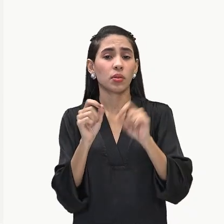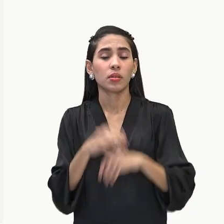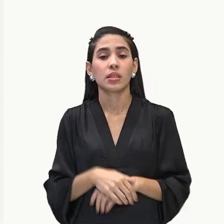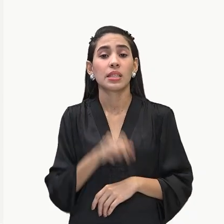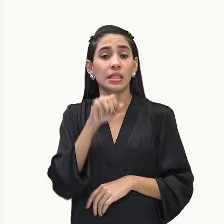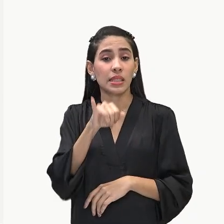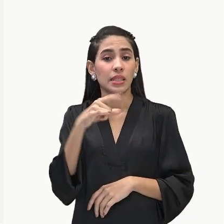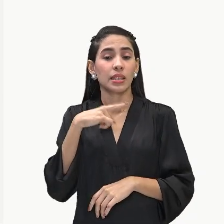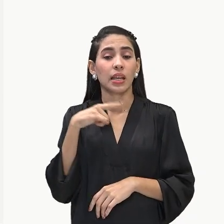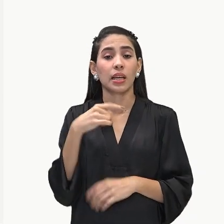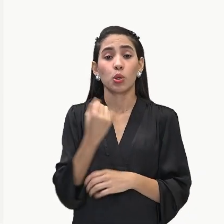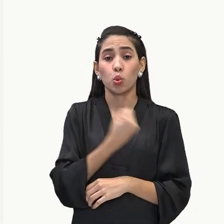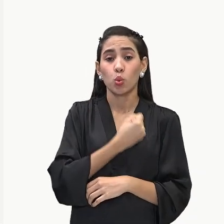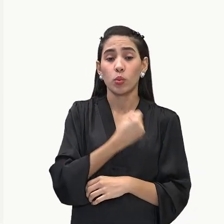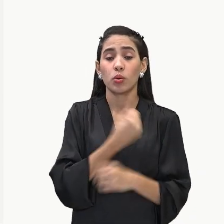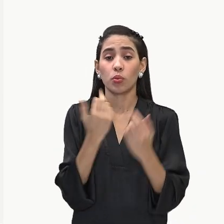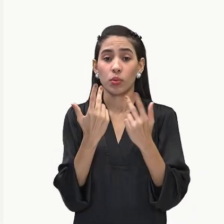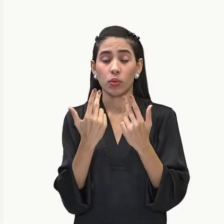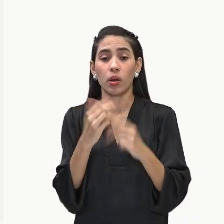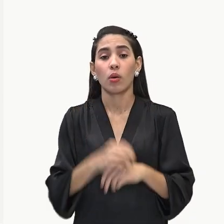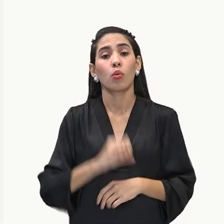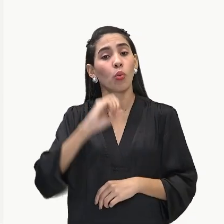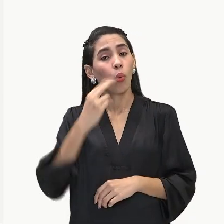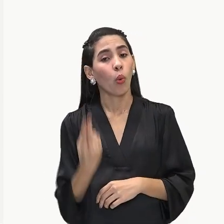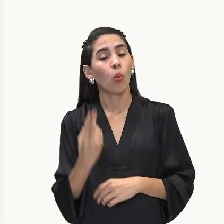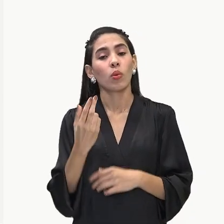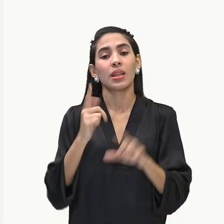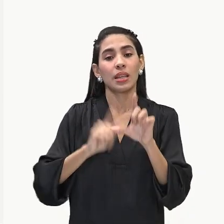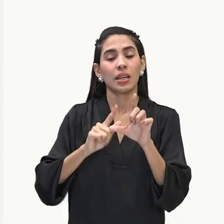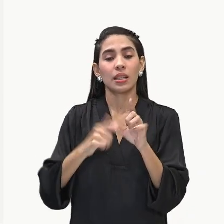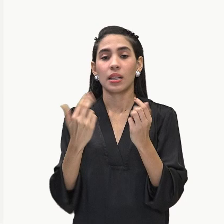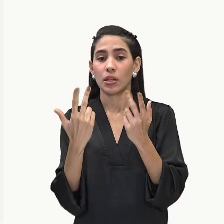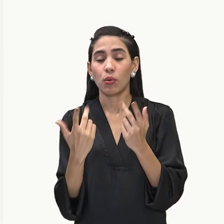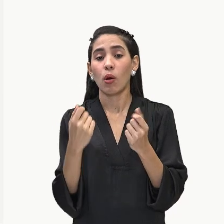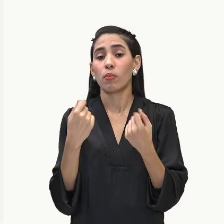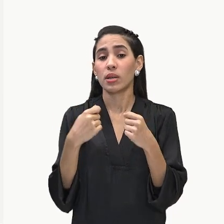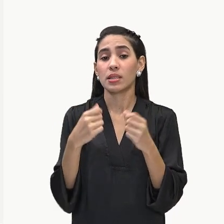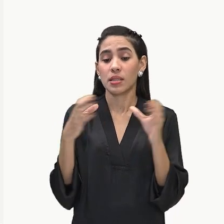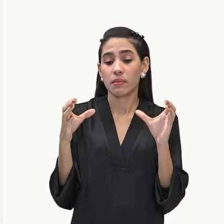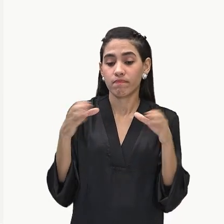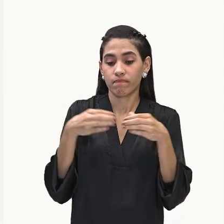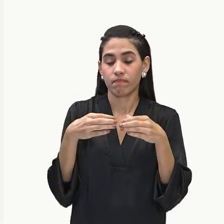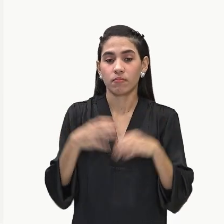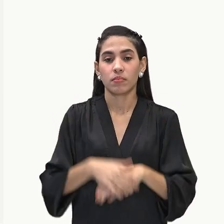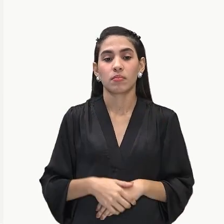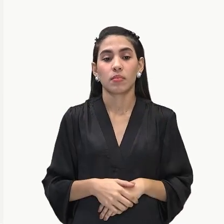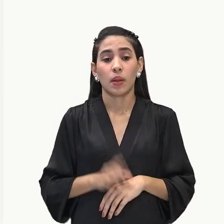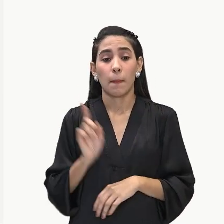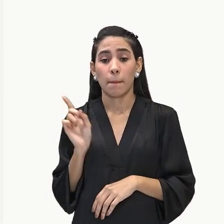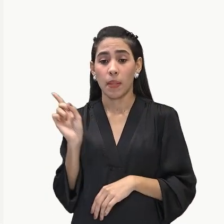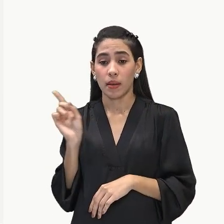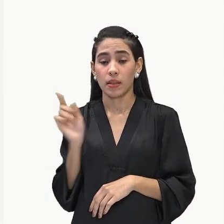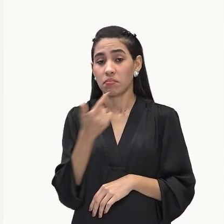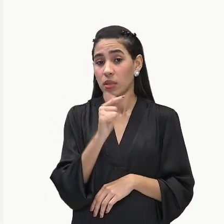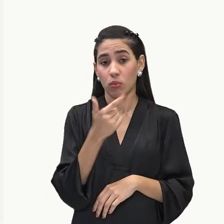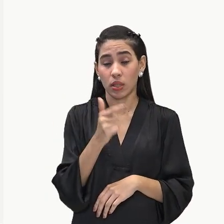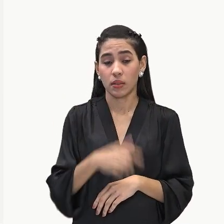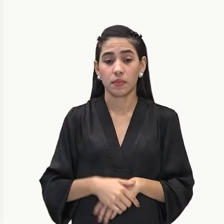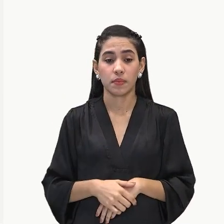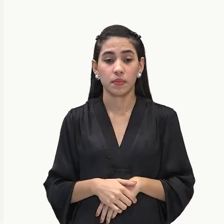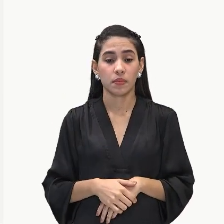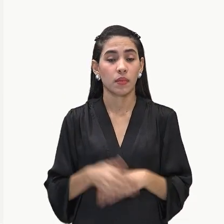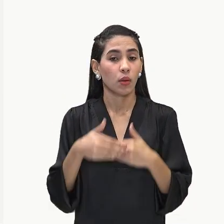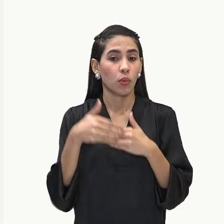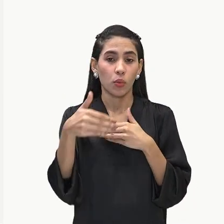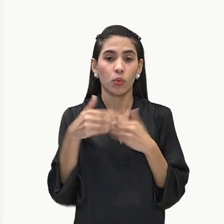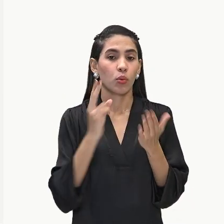semelhantes, você vai agregar ali no primeiro termo todos eles, não é? Não tem termos semelhantes no caso, então agora nós vamos proceder